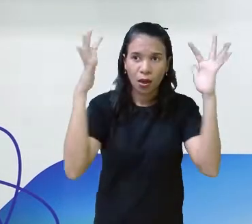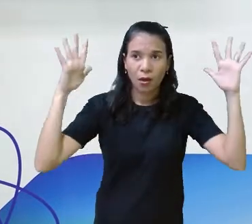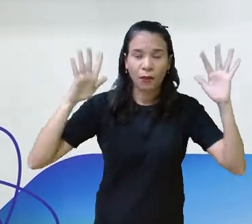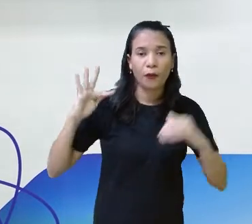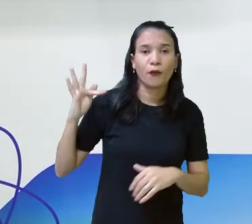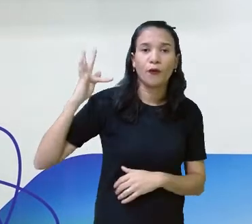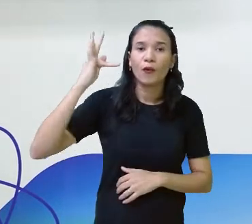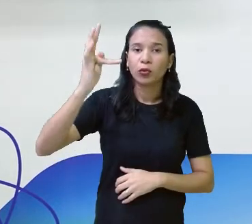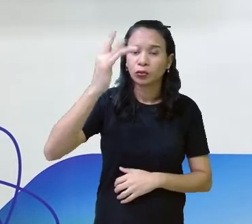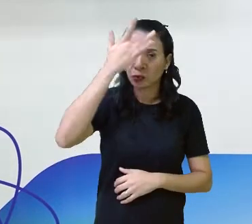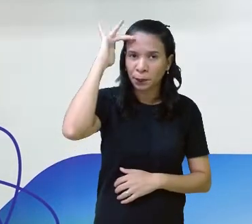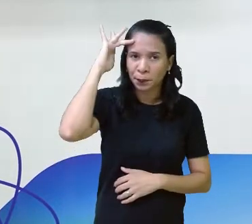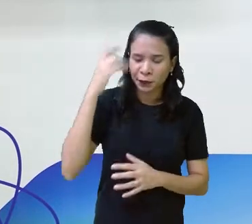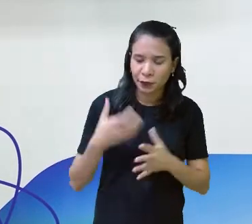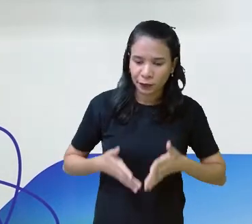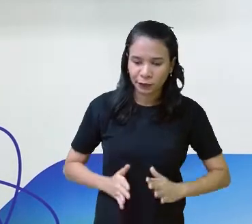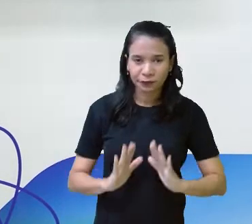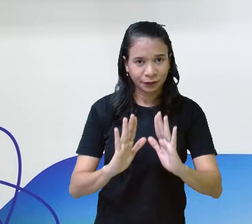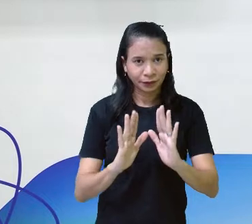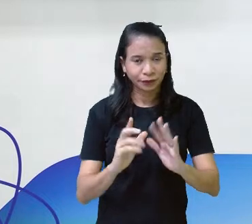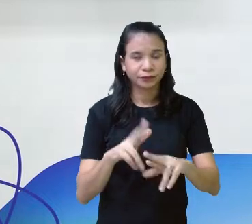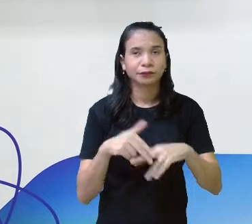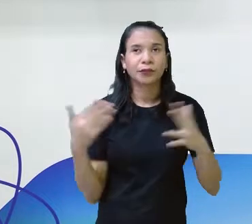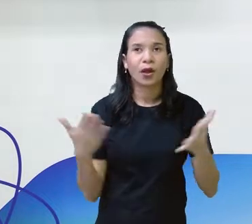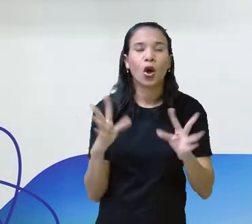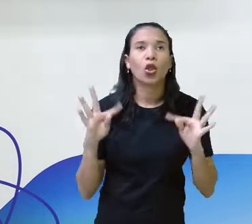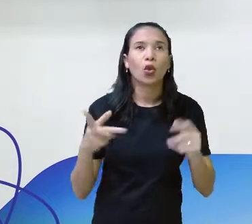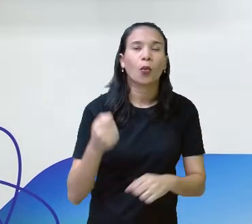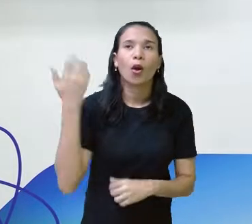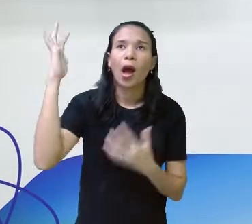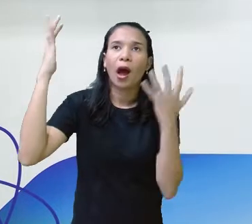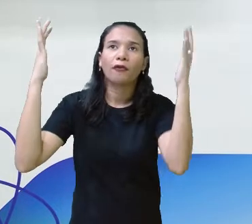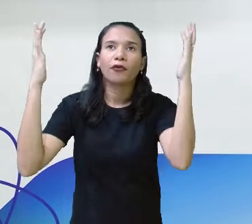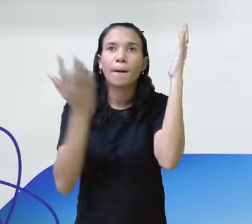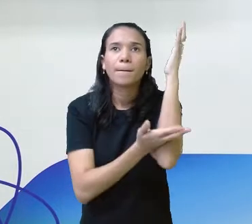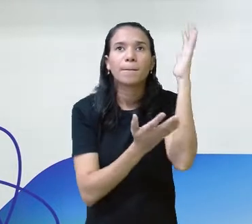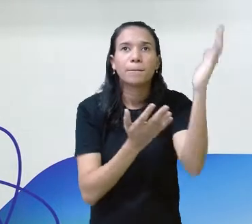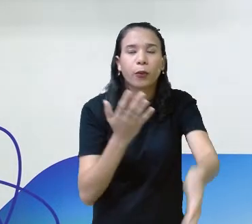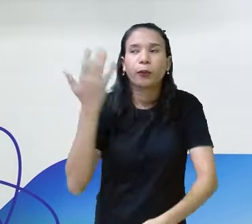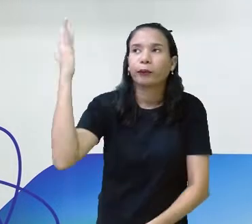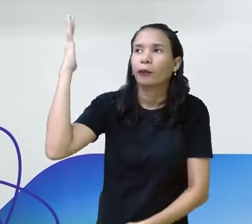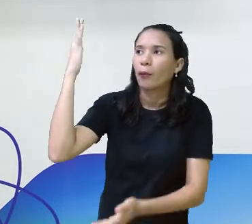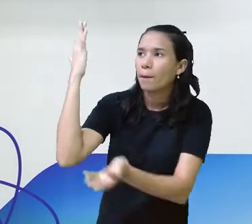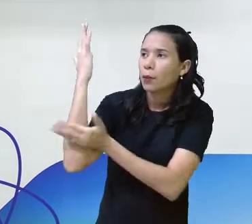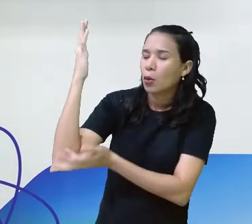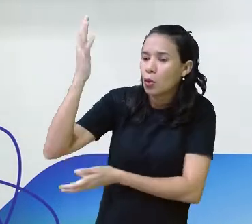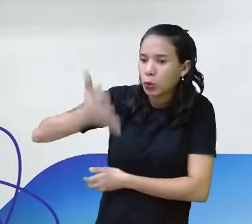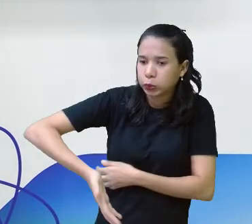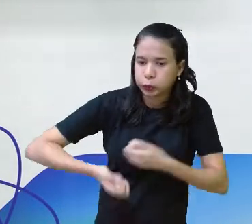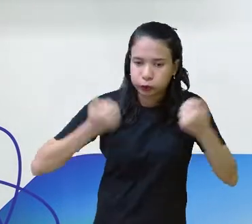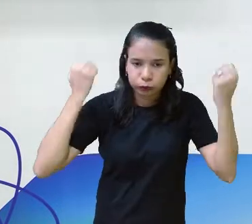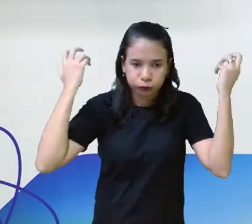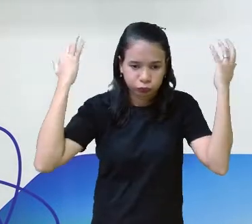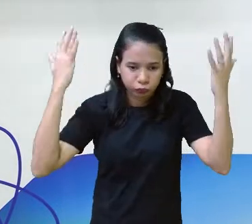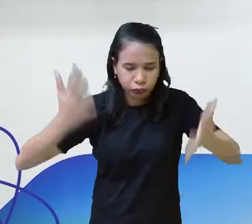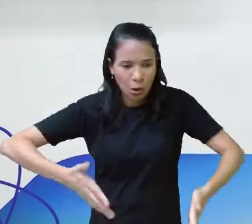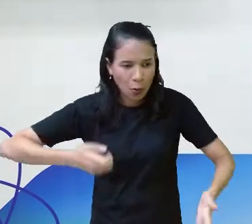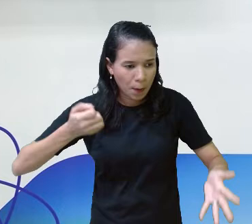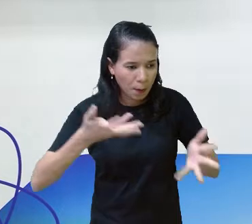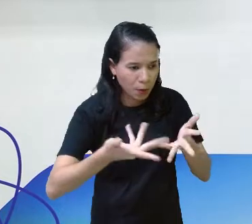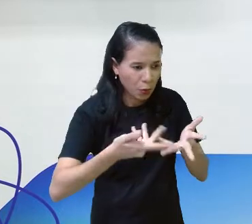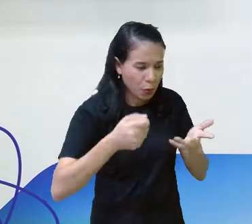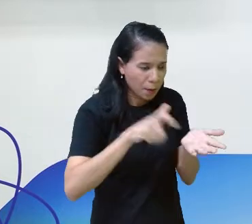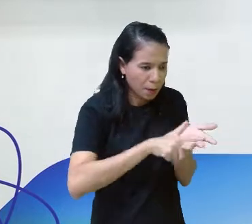gerações futuras. Se eu começo agora, todo mundo começa a desmatar, as empresas começam a cortar árvores e vamos fazer móveis, vamos